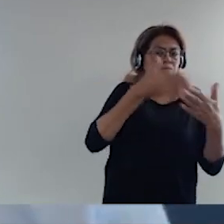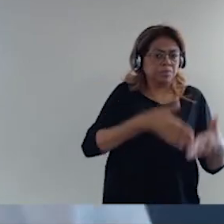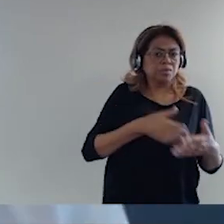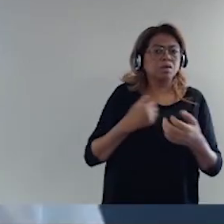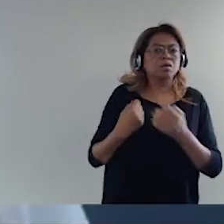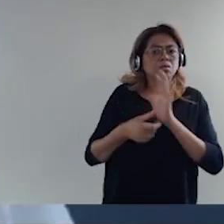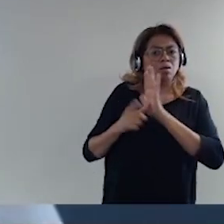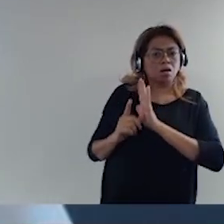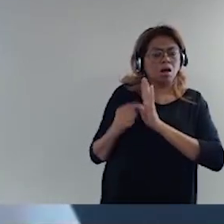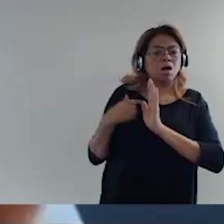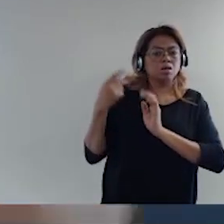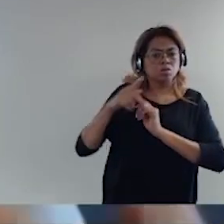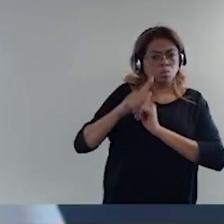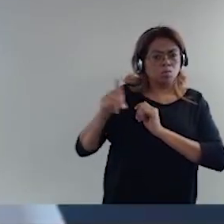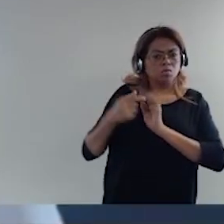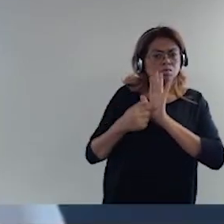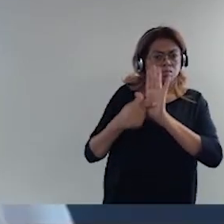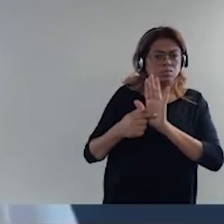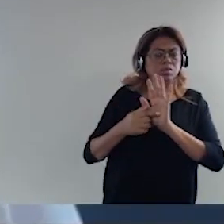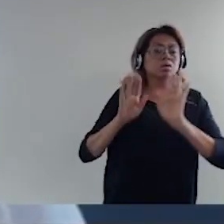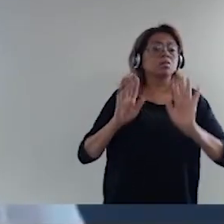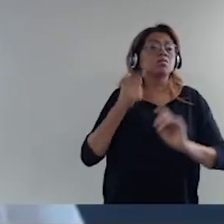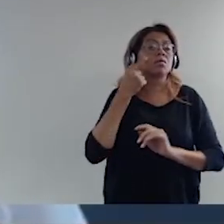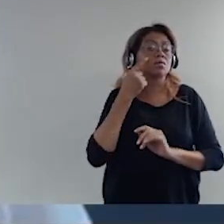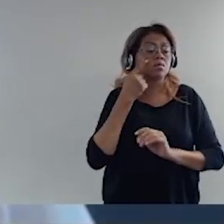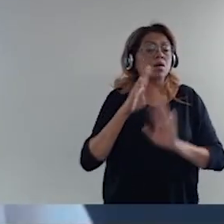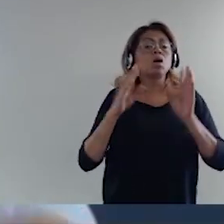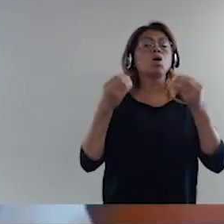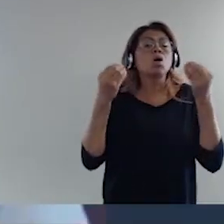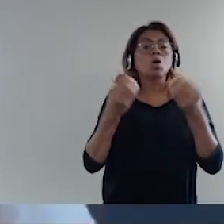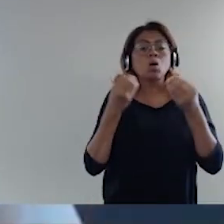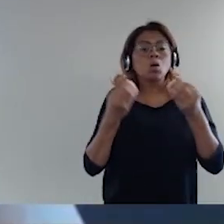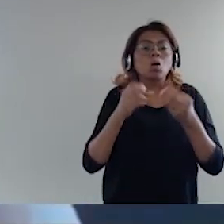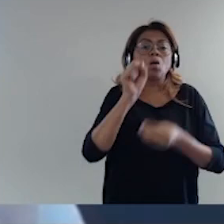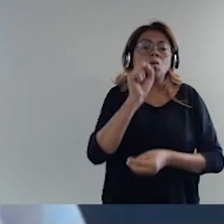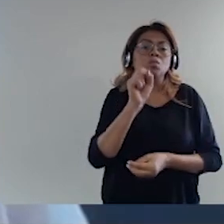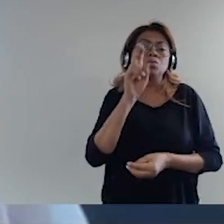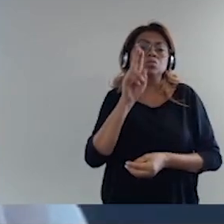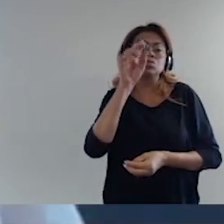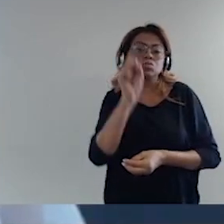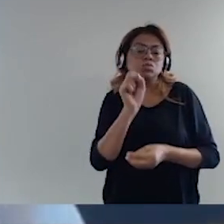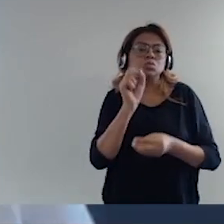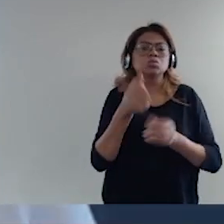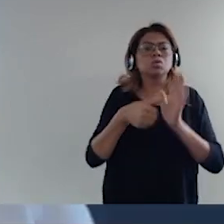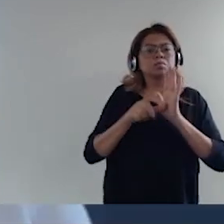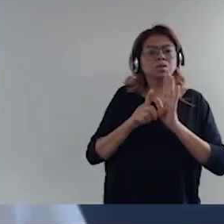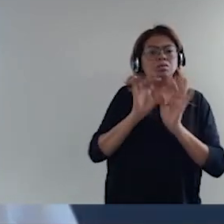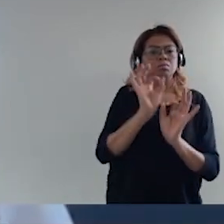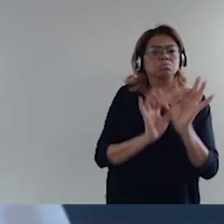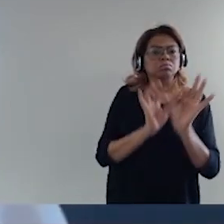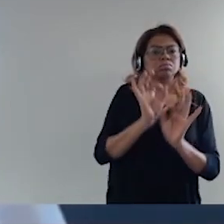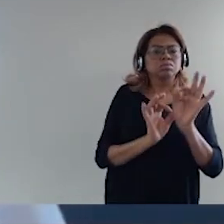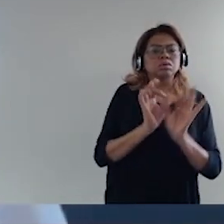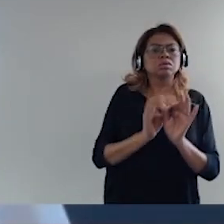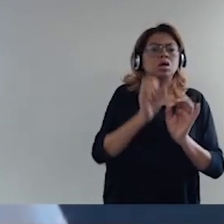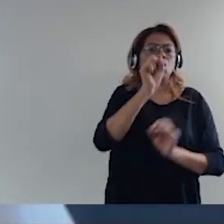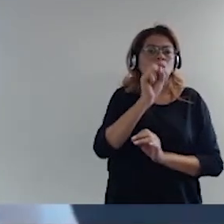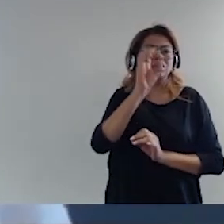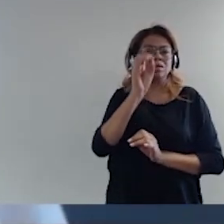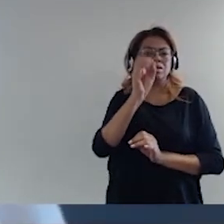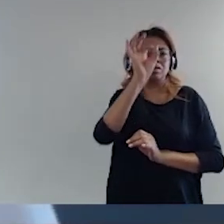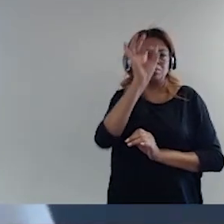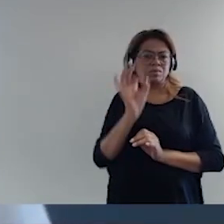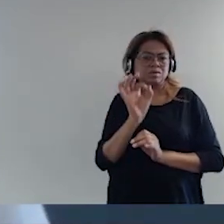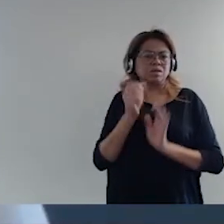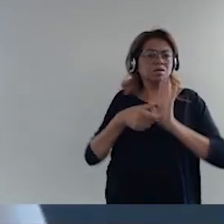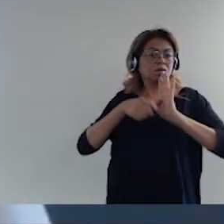o amigo Scaff. Vejam só, né? O SUS, quando modelado a primeira vez, 80% dos aportes era da União, hoje é